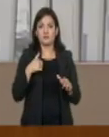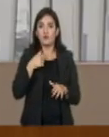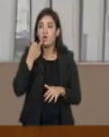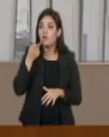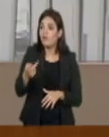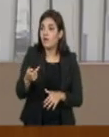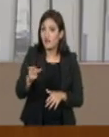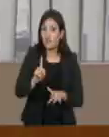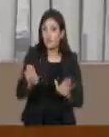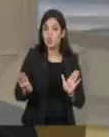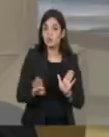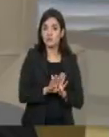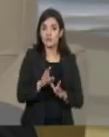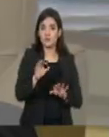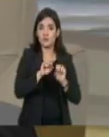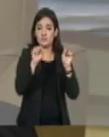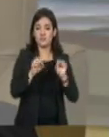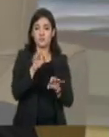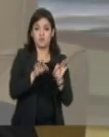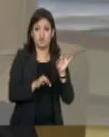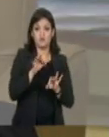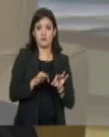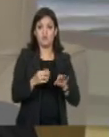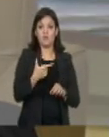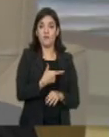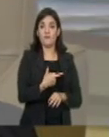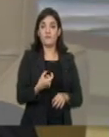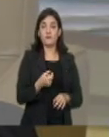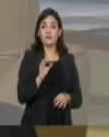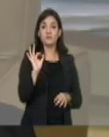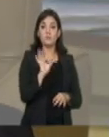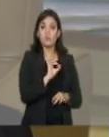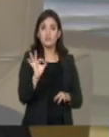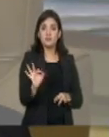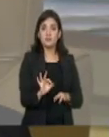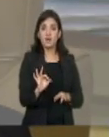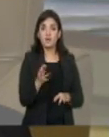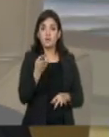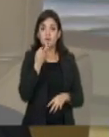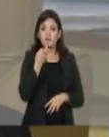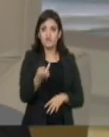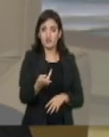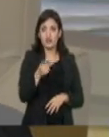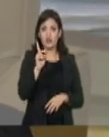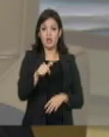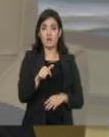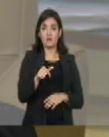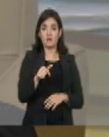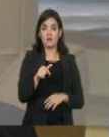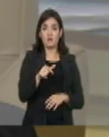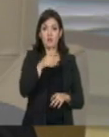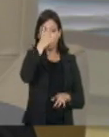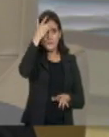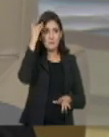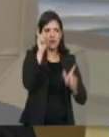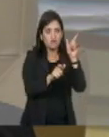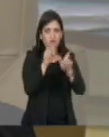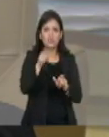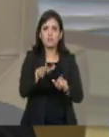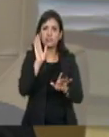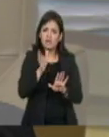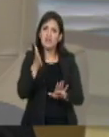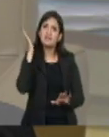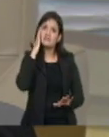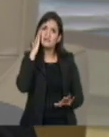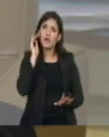sistema do judiciário. Esses 20% que você fala, de autores revelados, né, revela